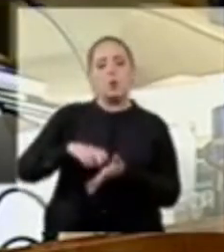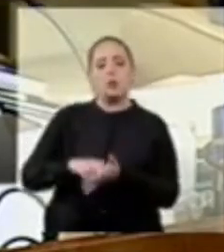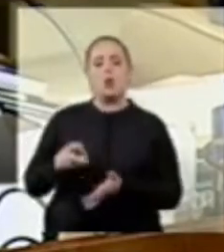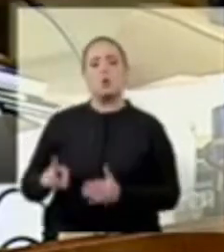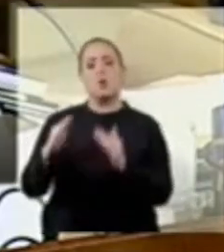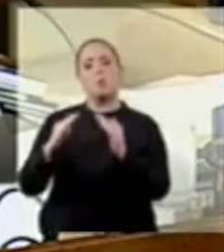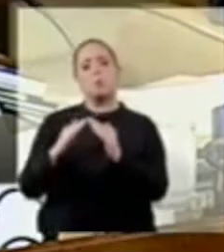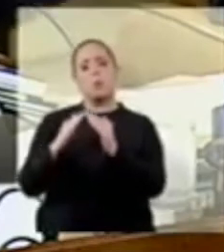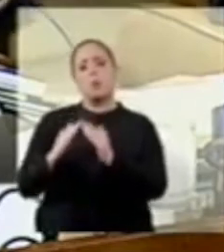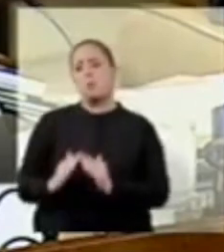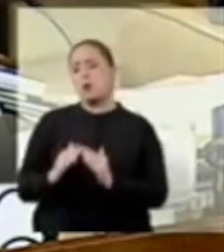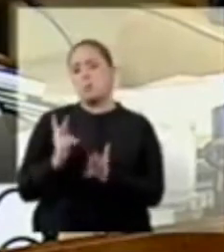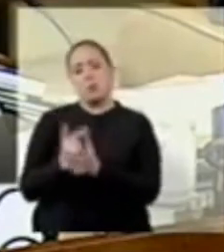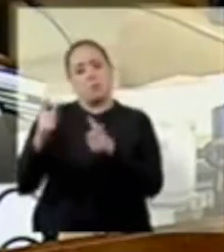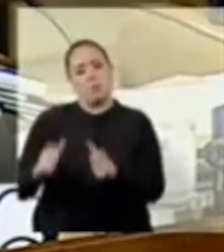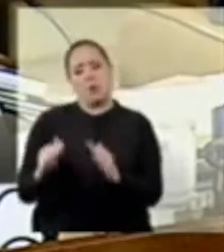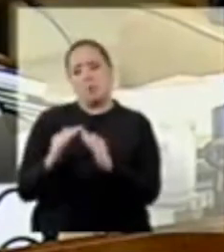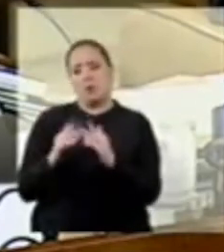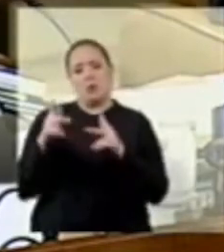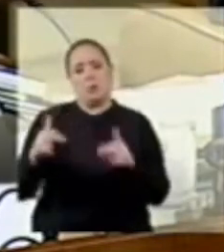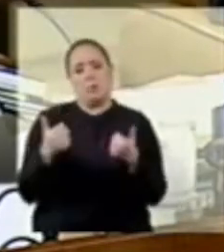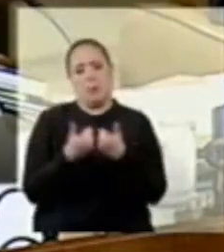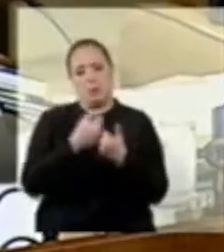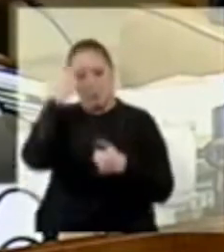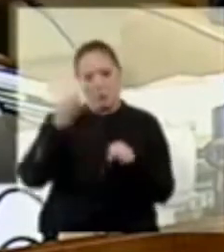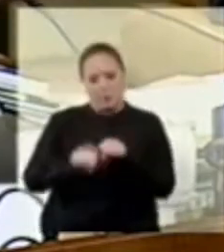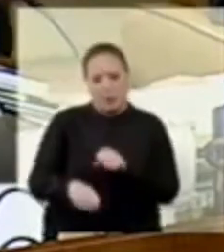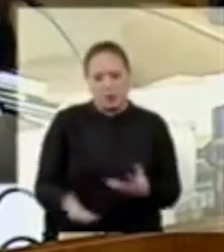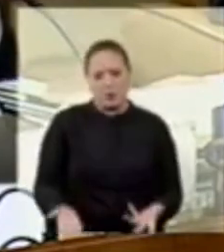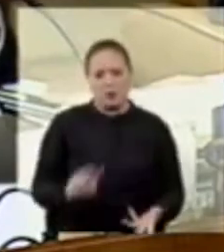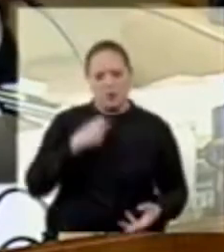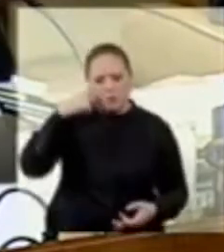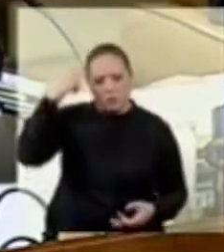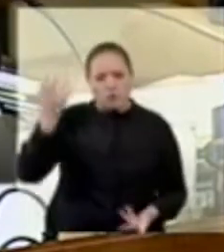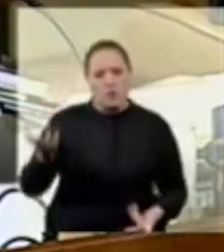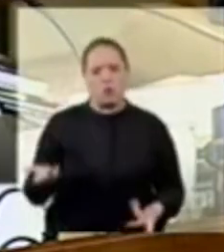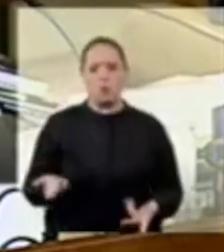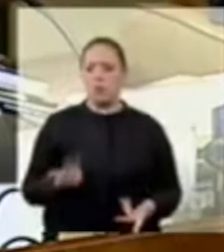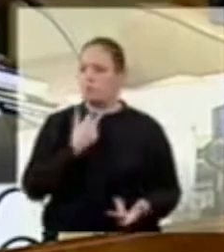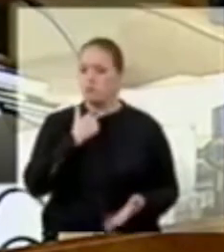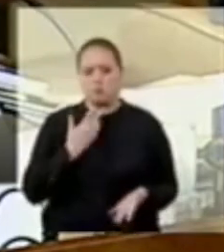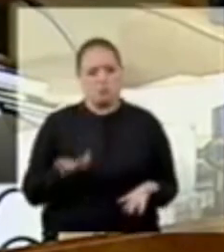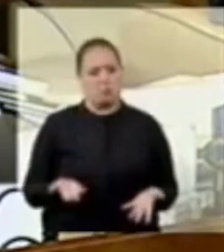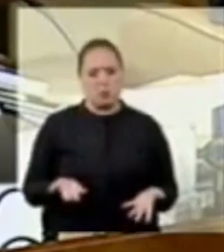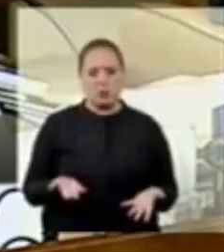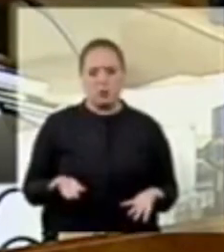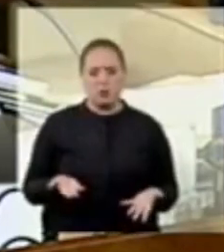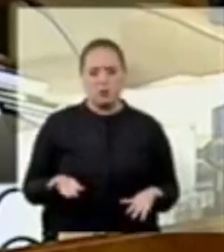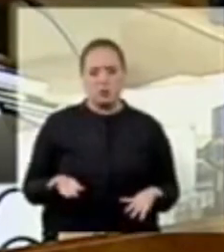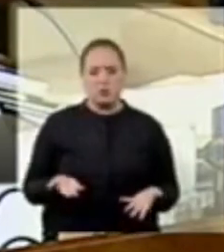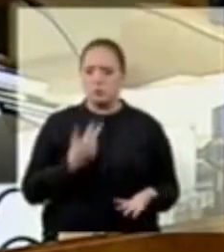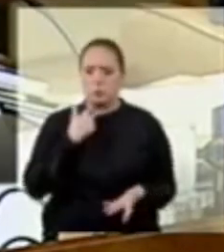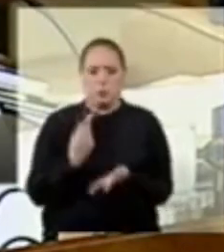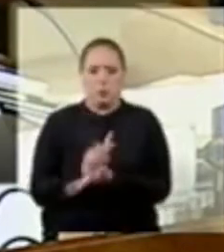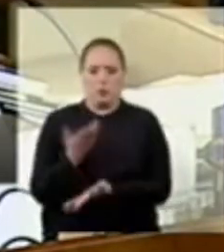na mesma casa na mesma comunidade da vítima é uma vergonha uma afronta ao senso mínimo de justiça de qualquer